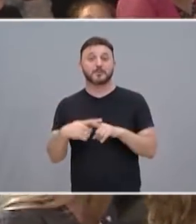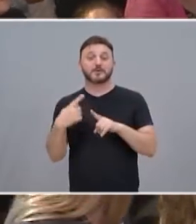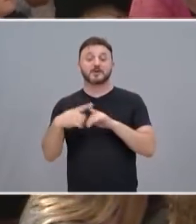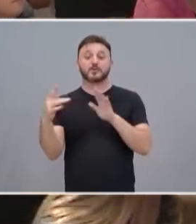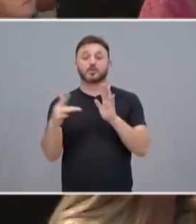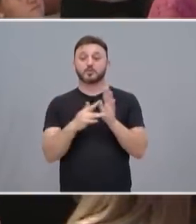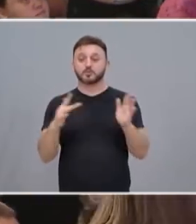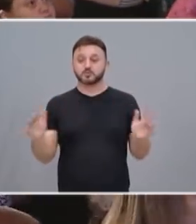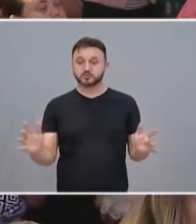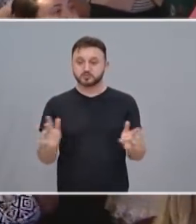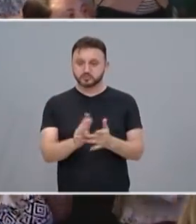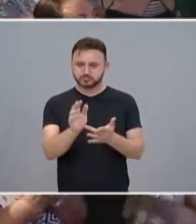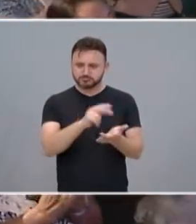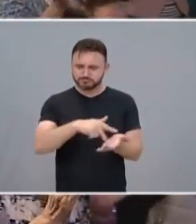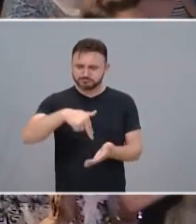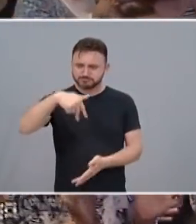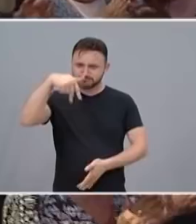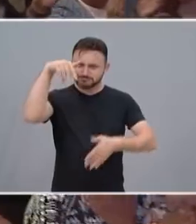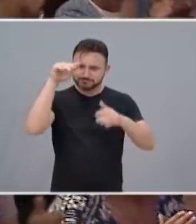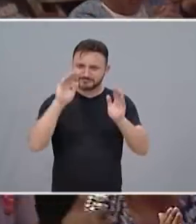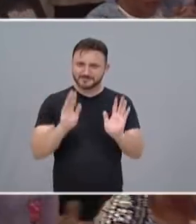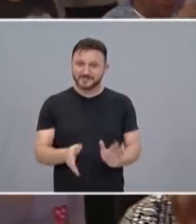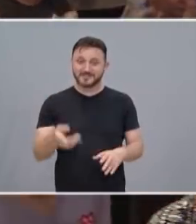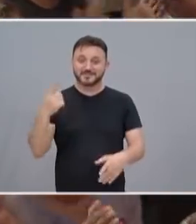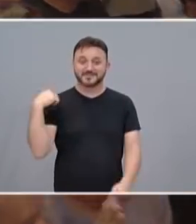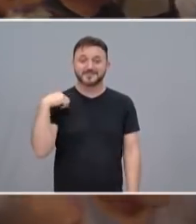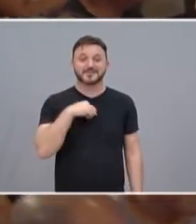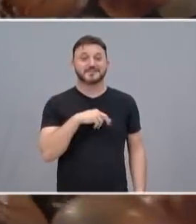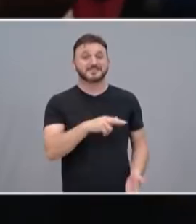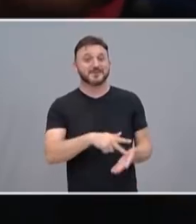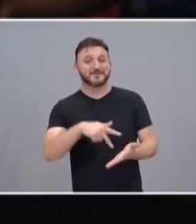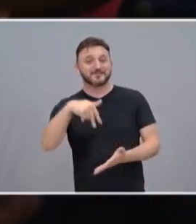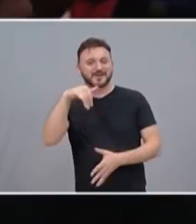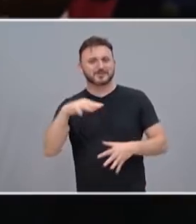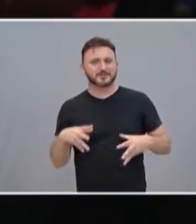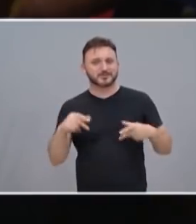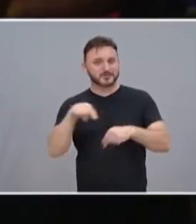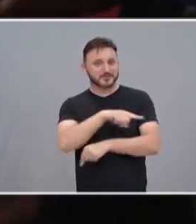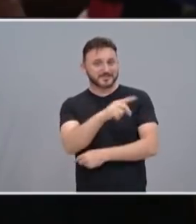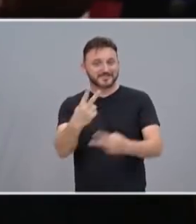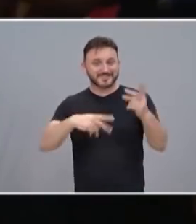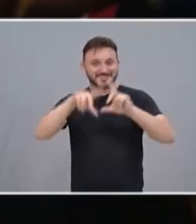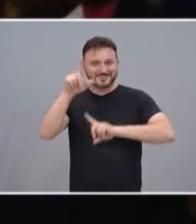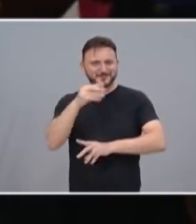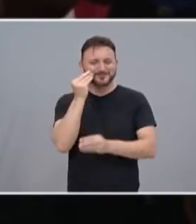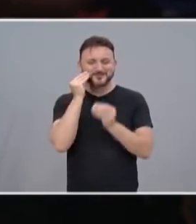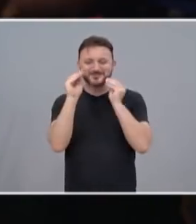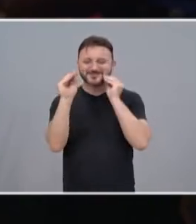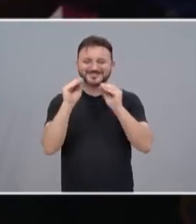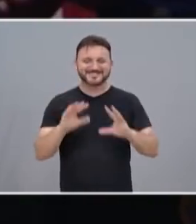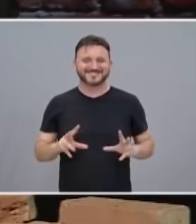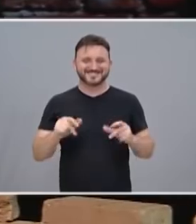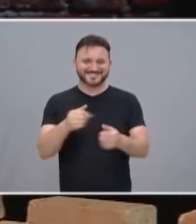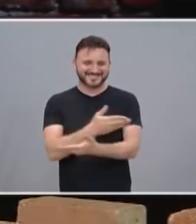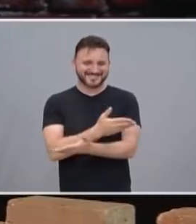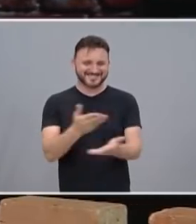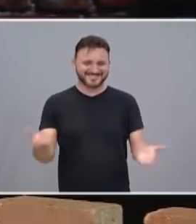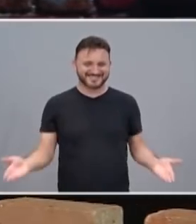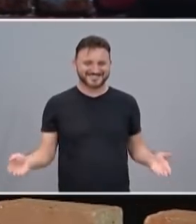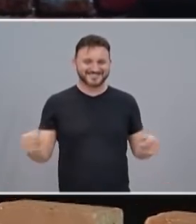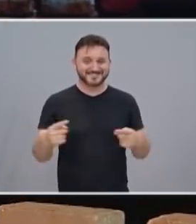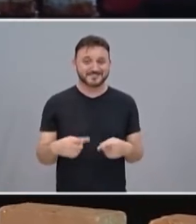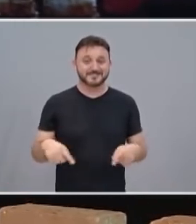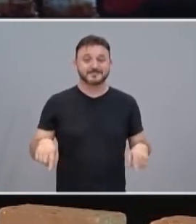Cristo ressuscitou. É nossa Páscoa, você na sua casa, reza com a gente também. Vai aprender a música e vai cantar conosco.